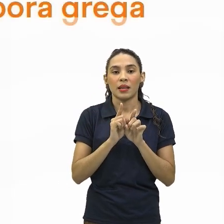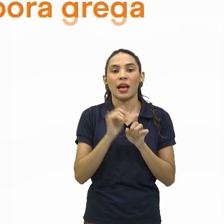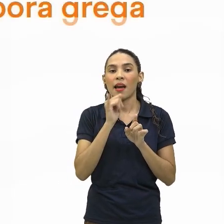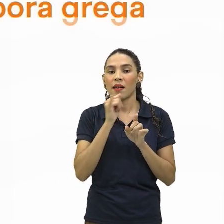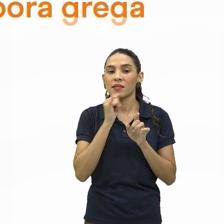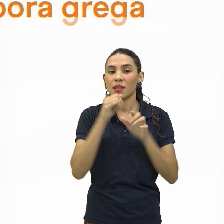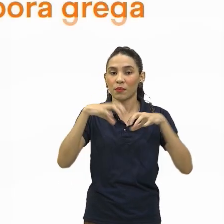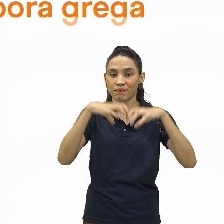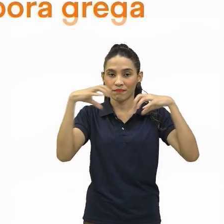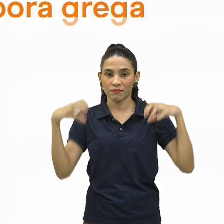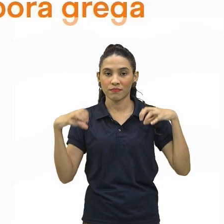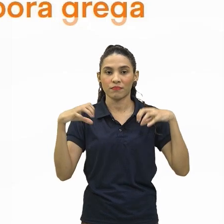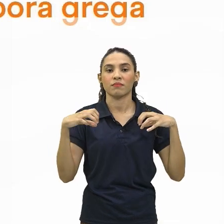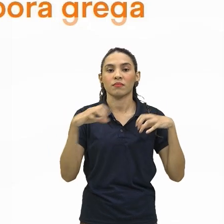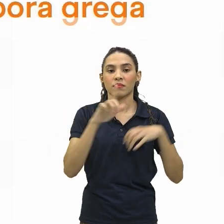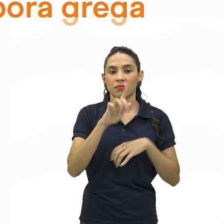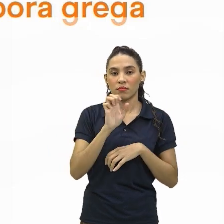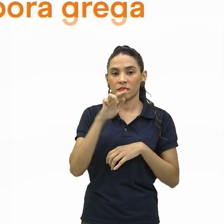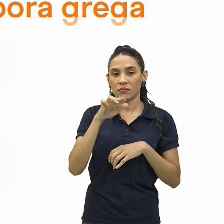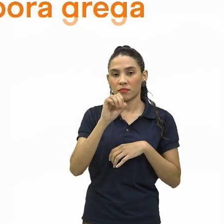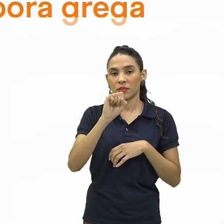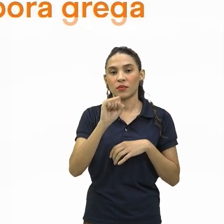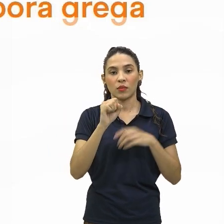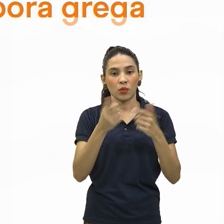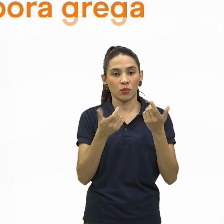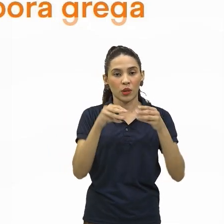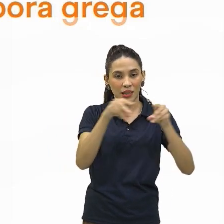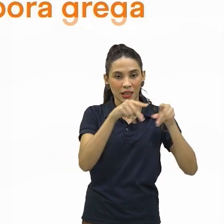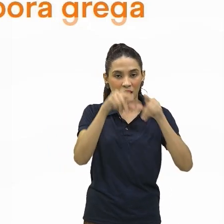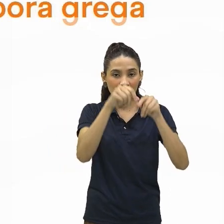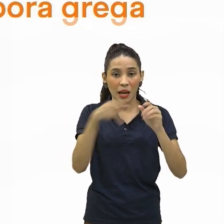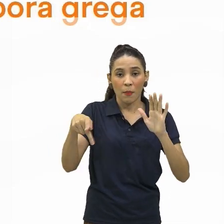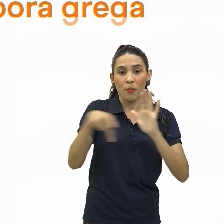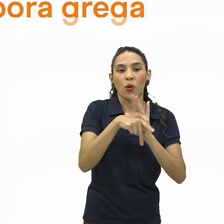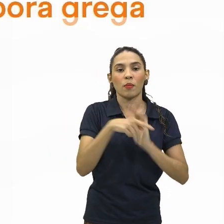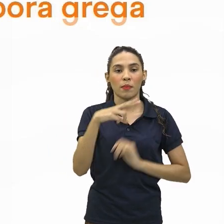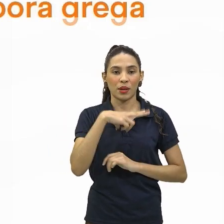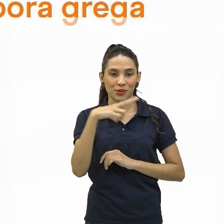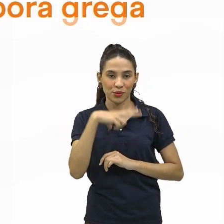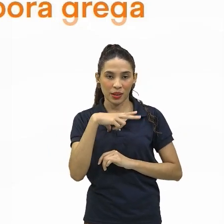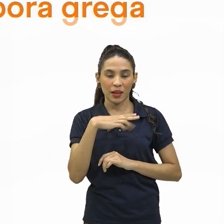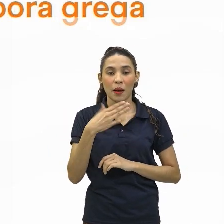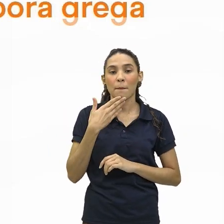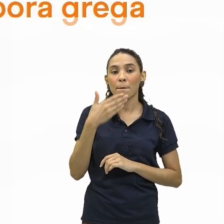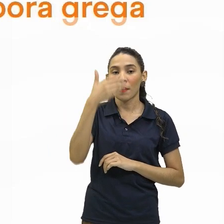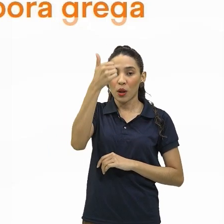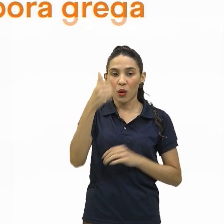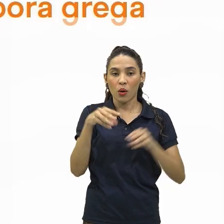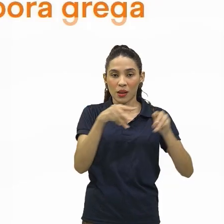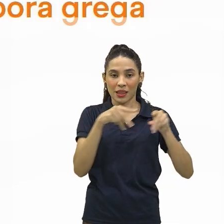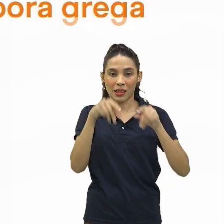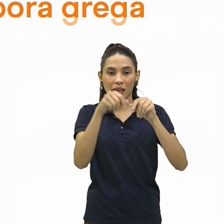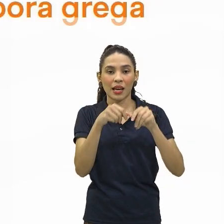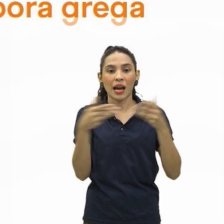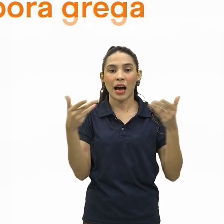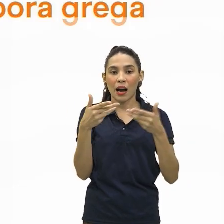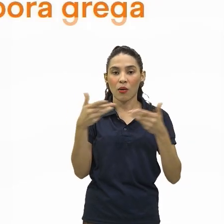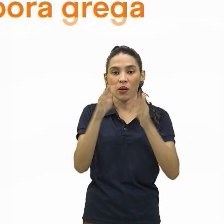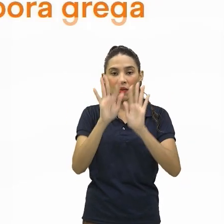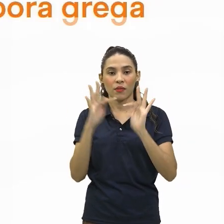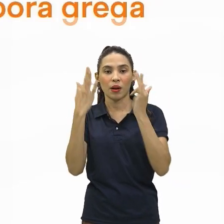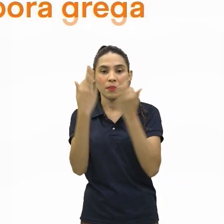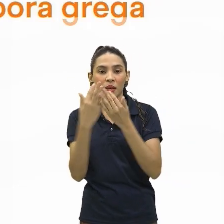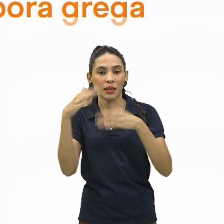guenos, a terra ela passou a ser privada. As melhores terras ficaram nas mãos das famílias